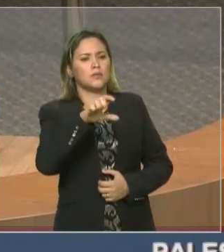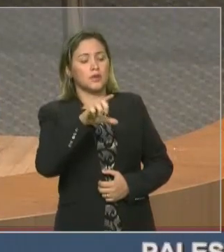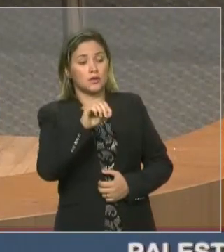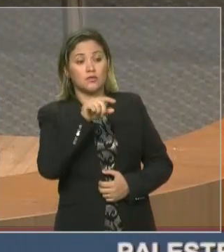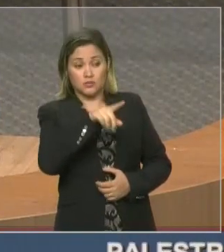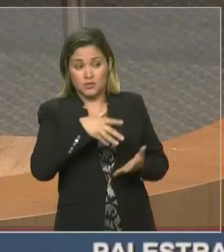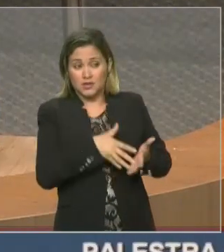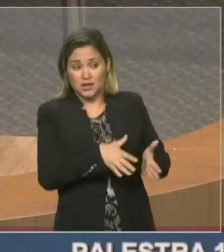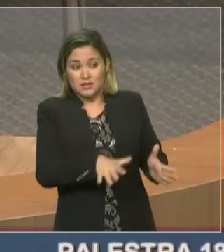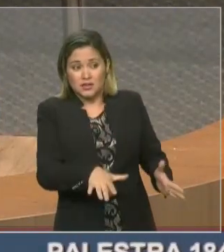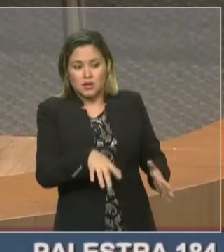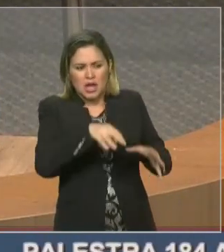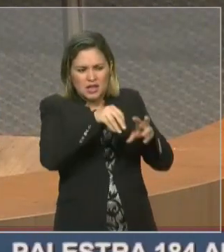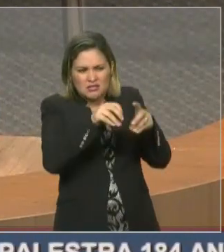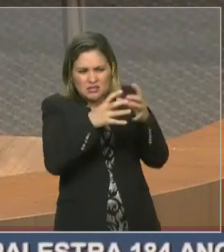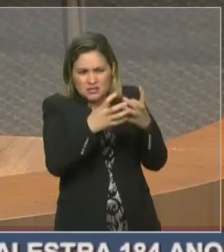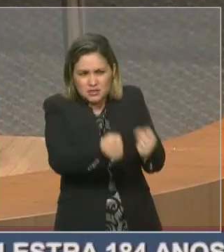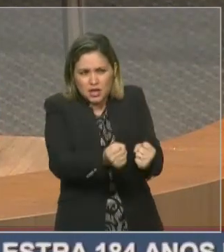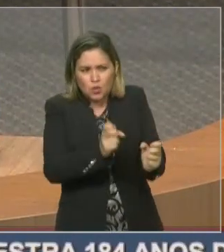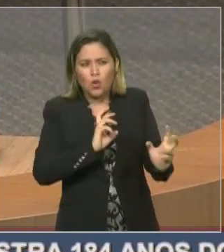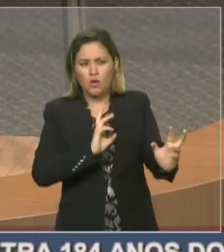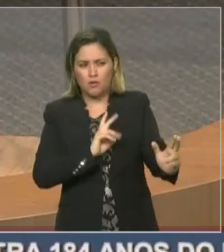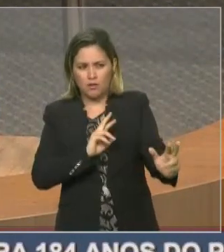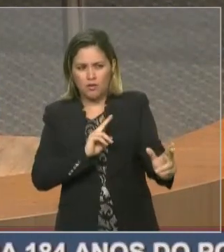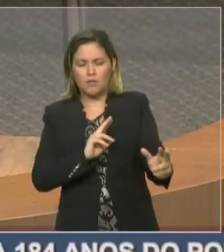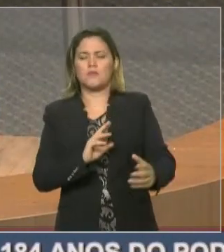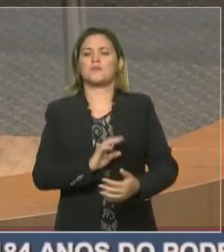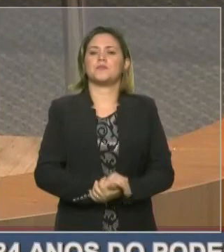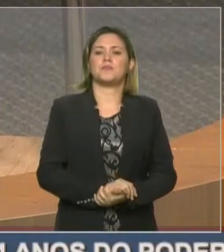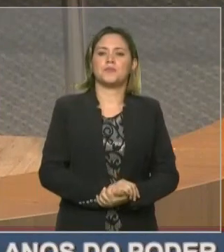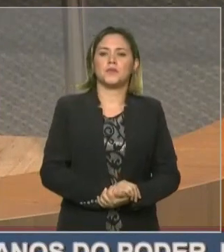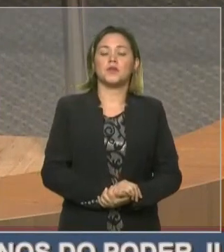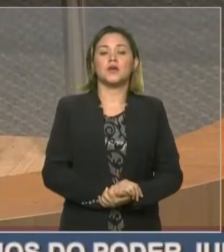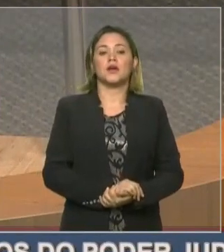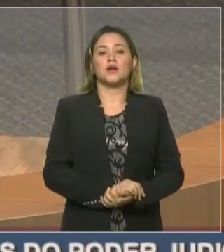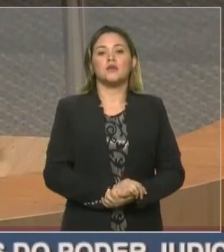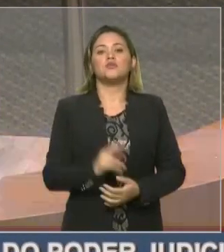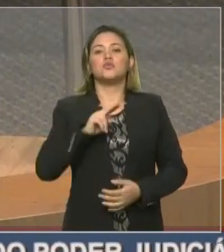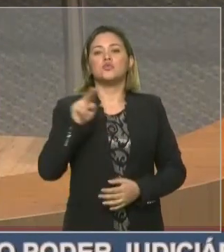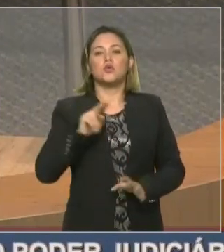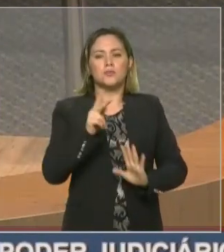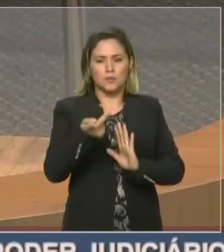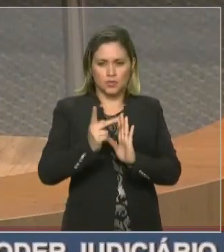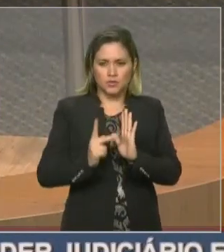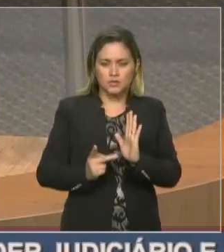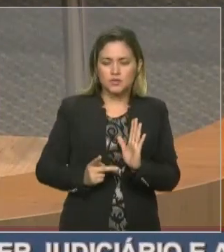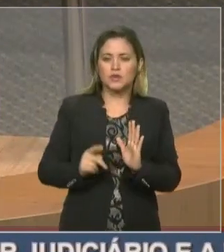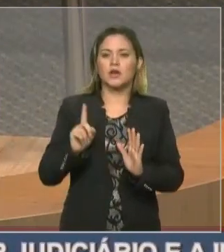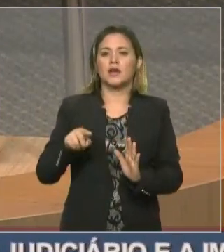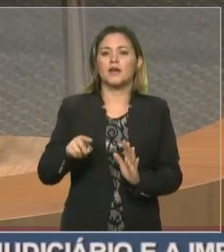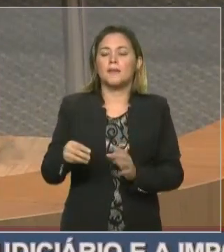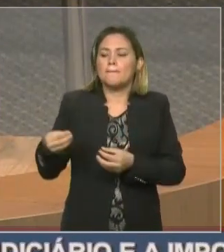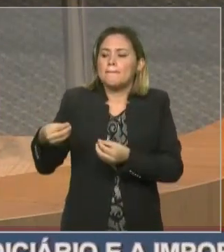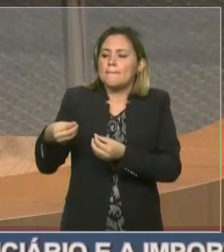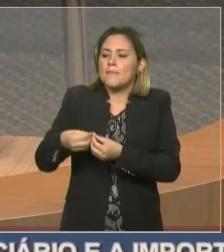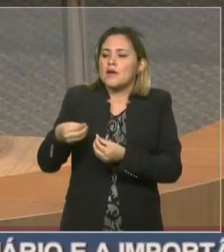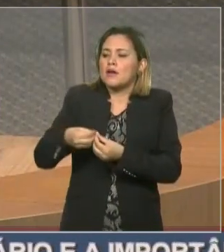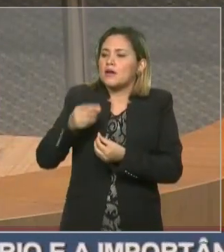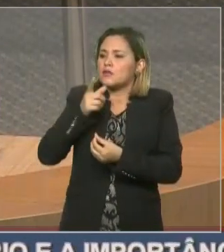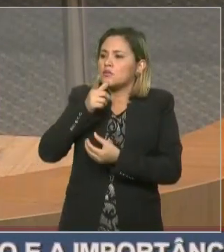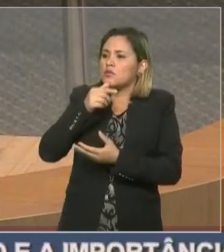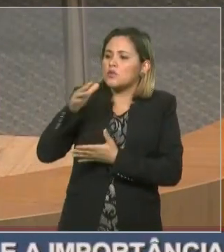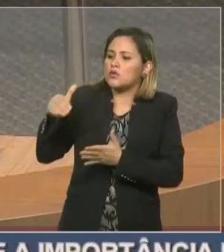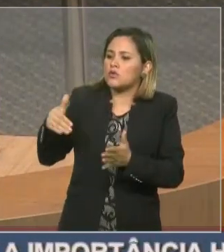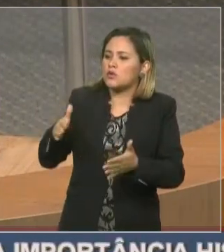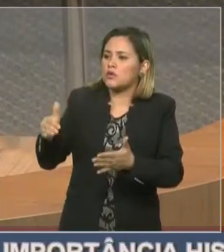De um conto chama-se A Margem de um Riacho, ou A Margem de um Rio. É a história de